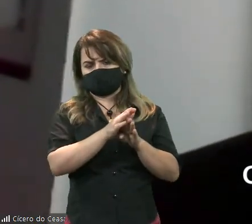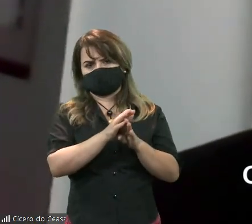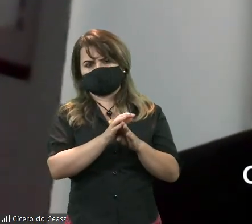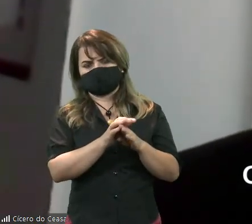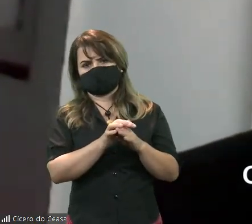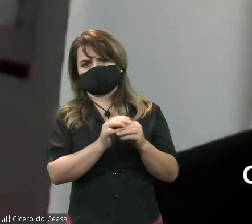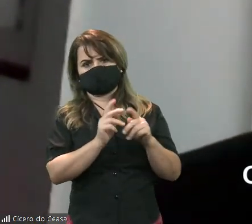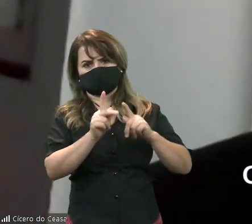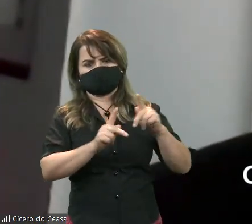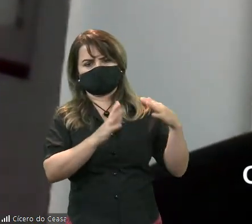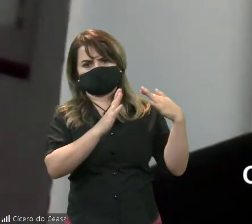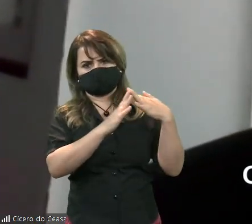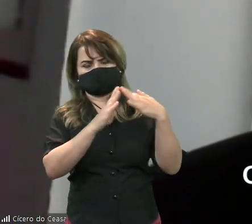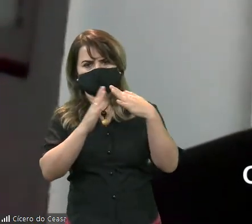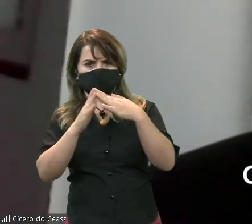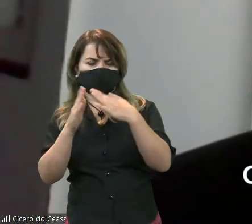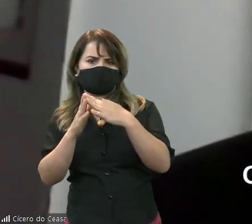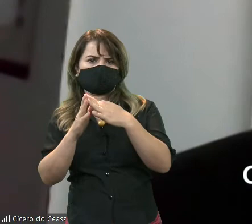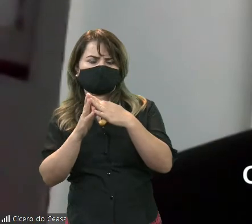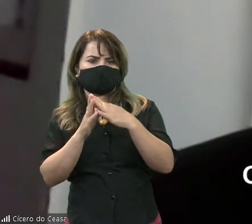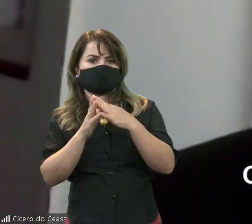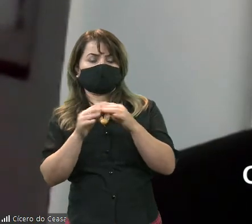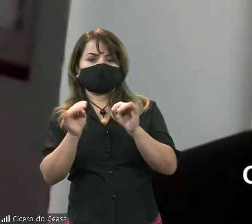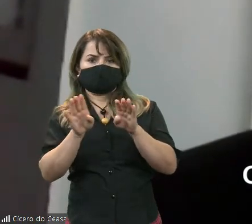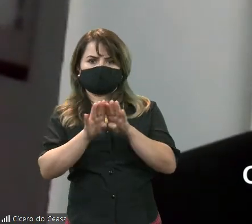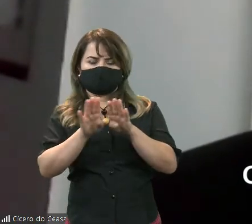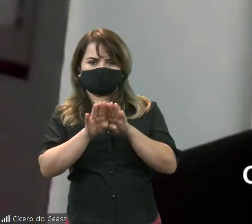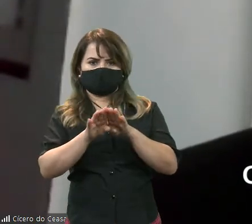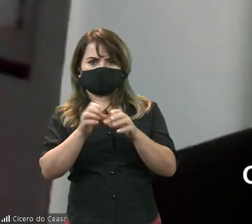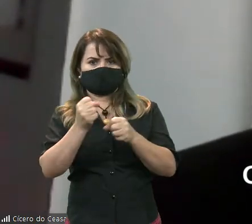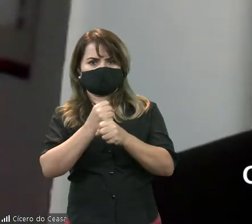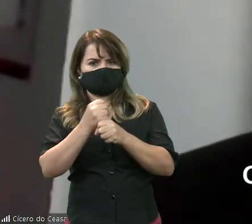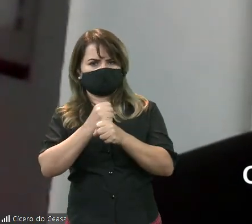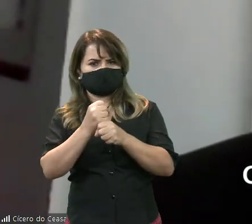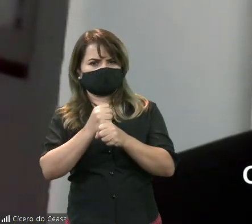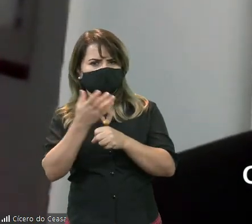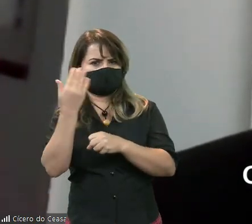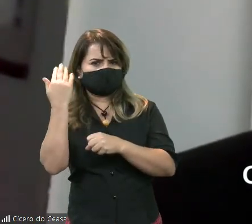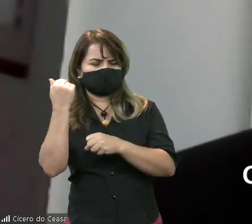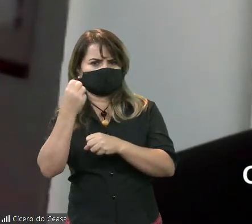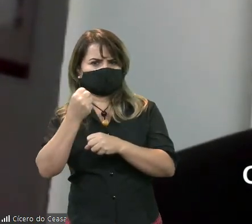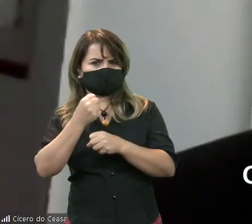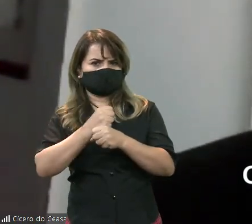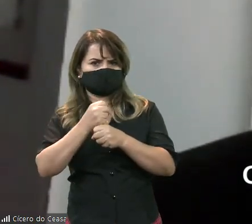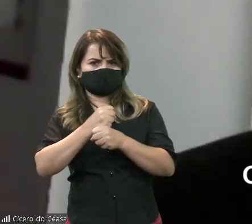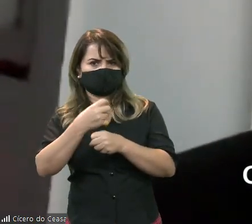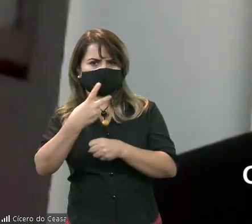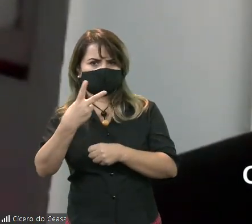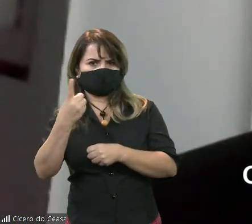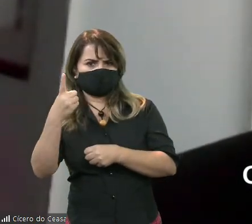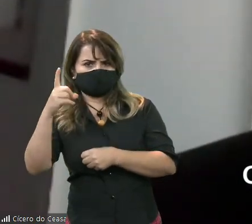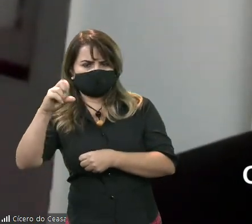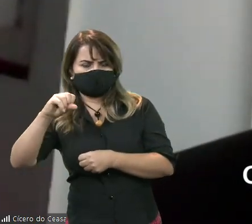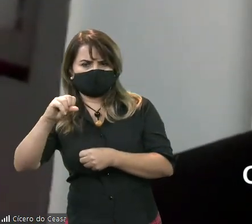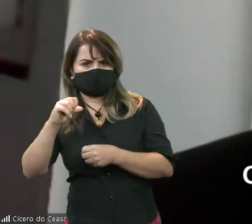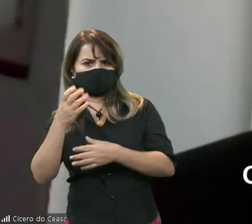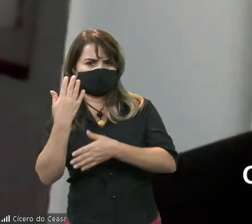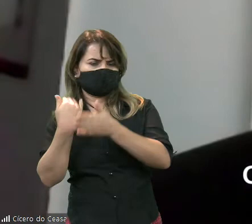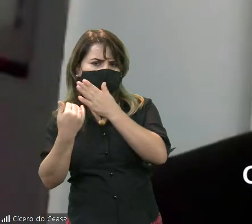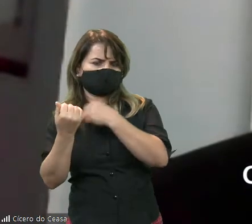em 2019, as audiências públicas realizadas pelo secretário José Antônio em todas